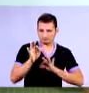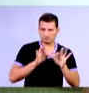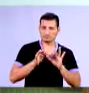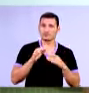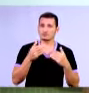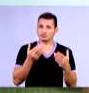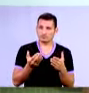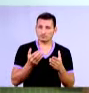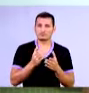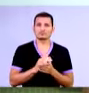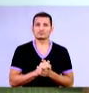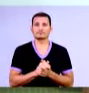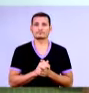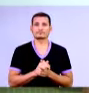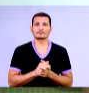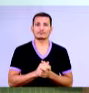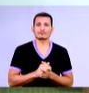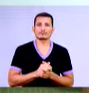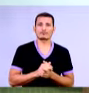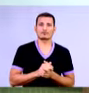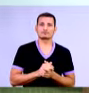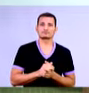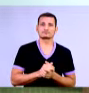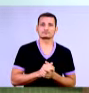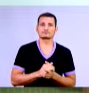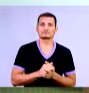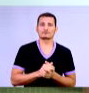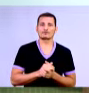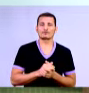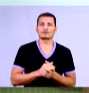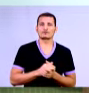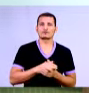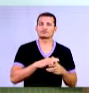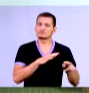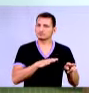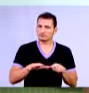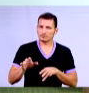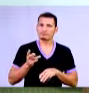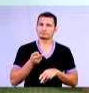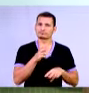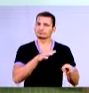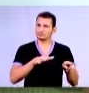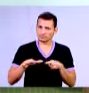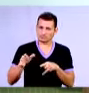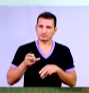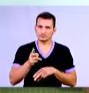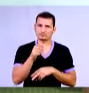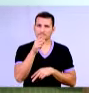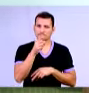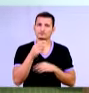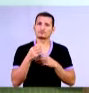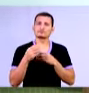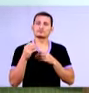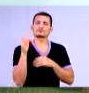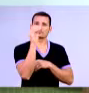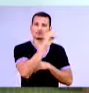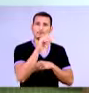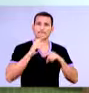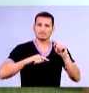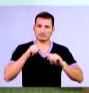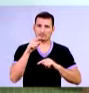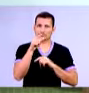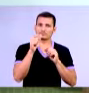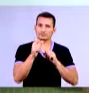modo, obviamente que a cada semana você receberá o material necessário para que você possa desenvolver, né, no